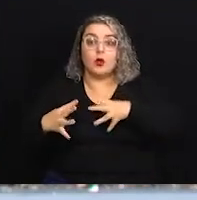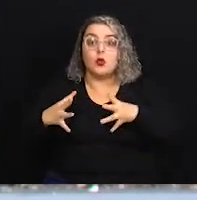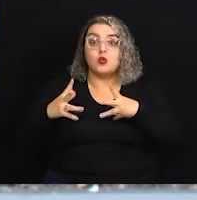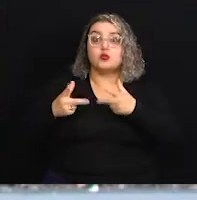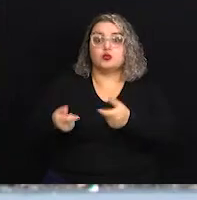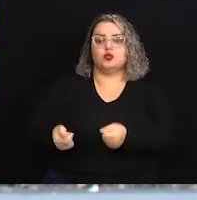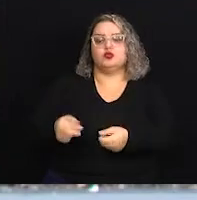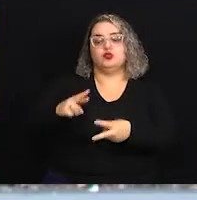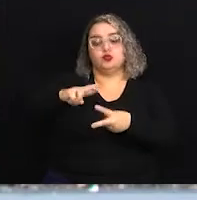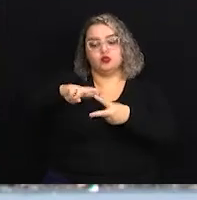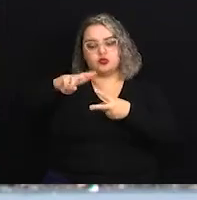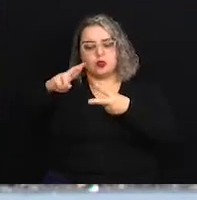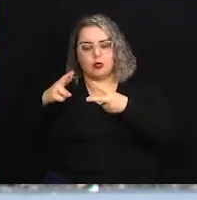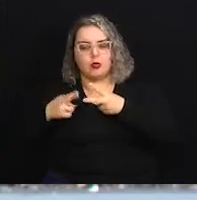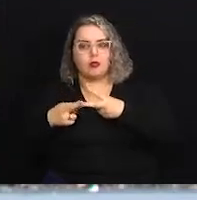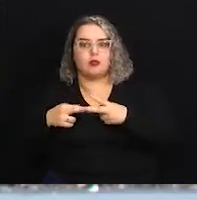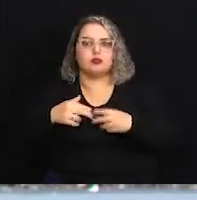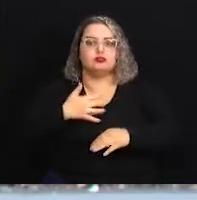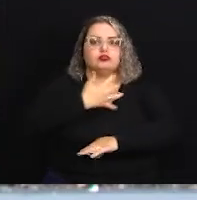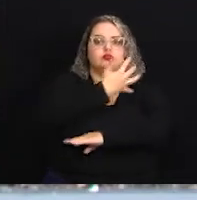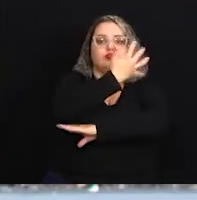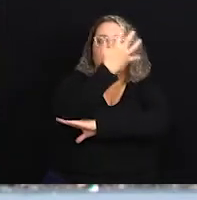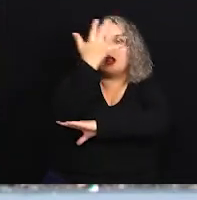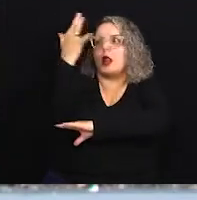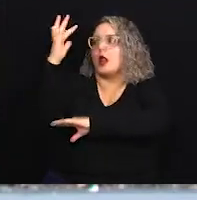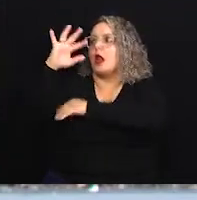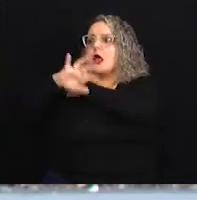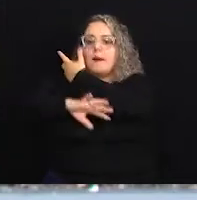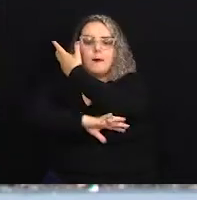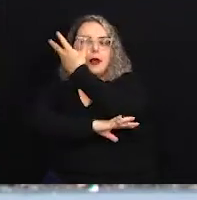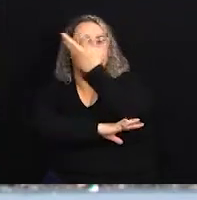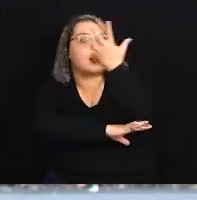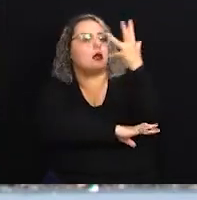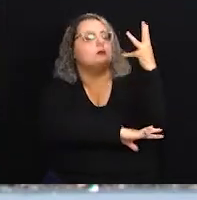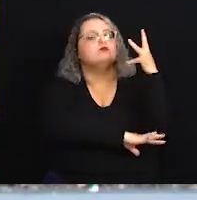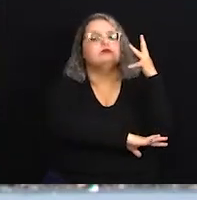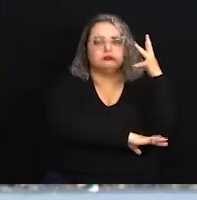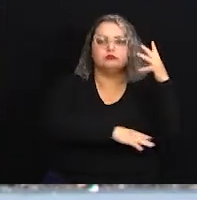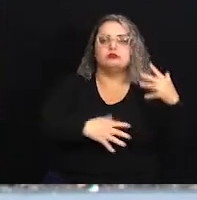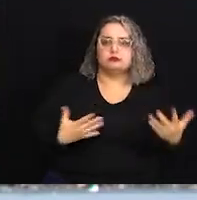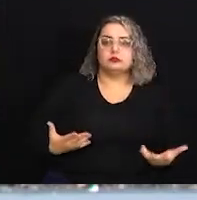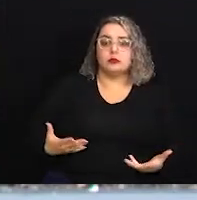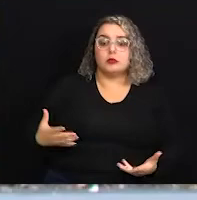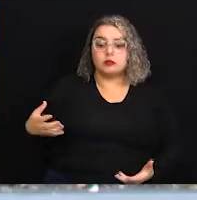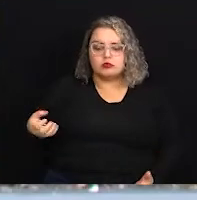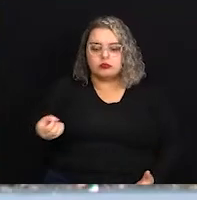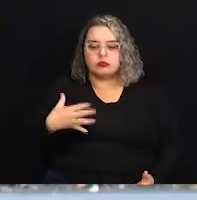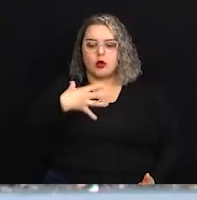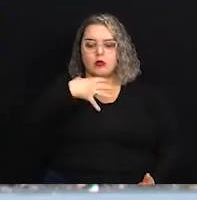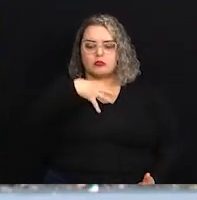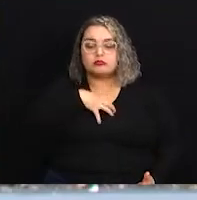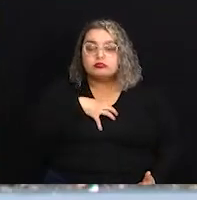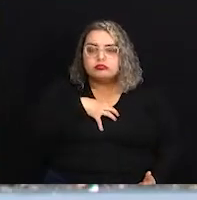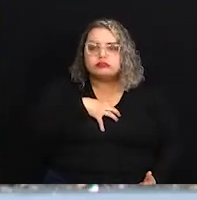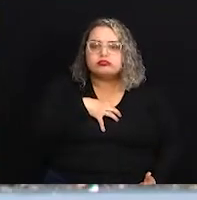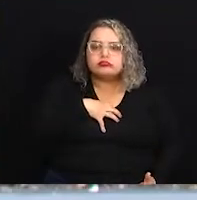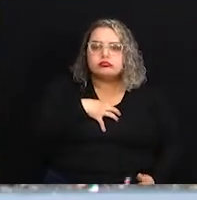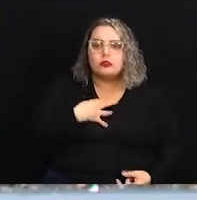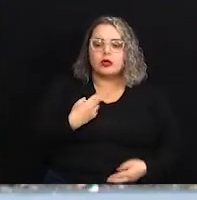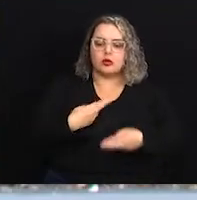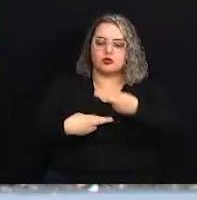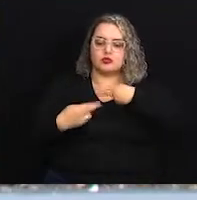da natureza. Então nós temos que, enfim, buscar nova forma de